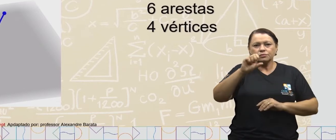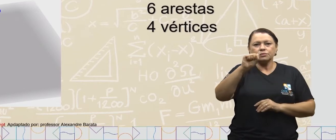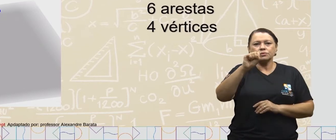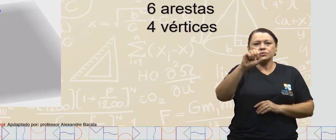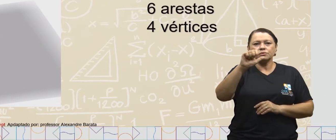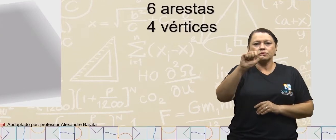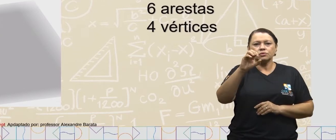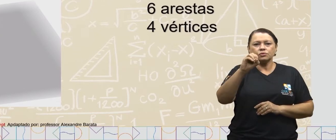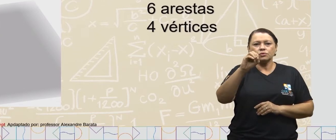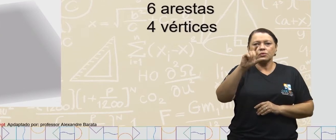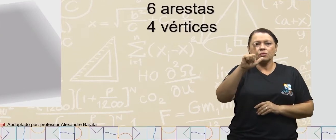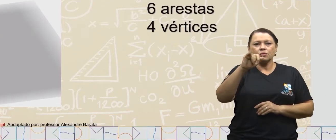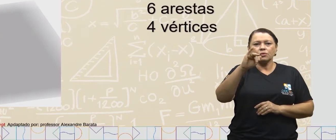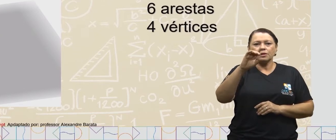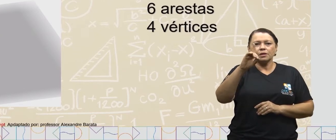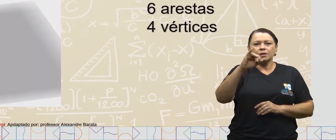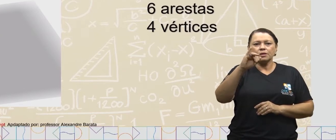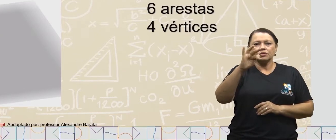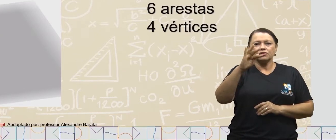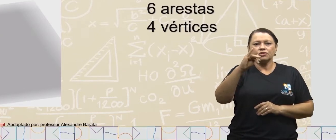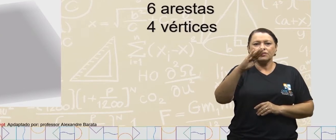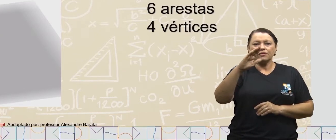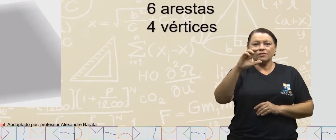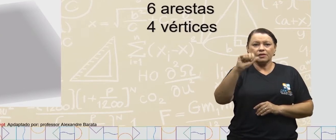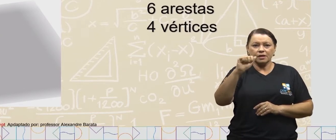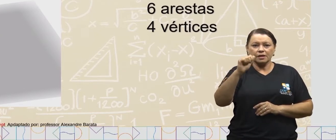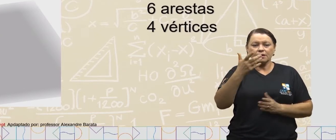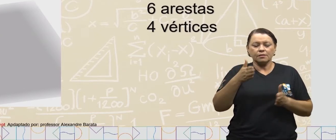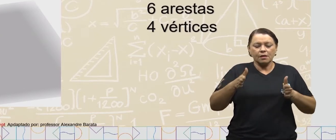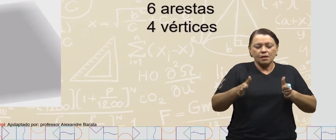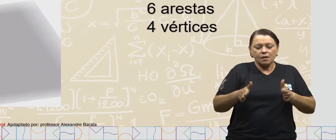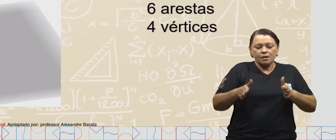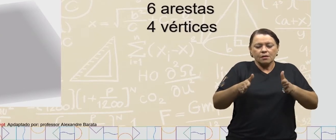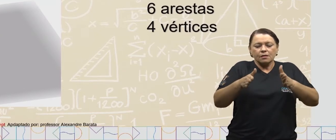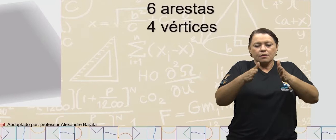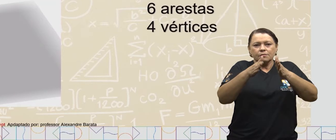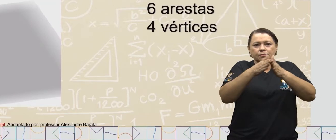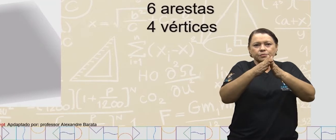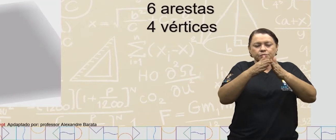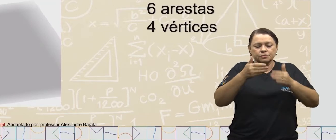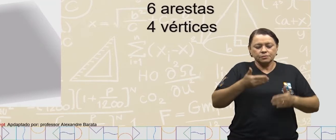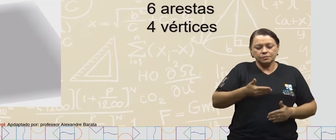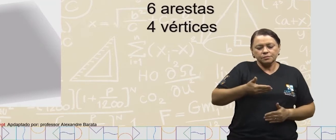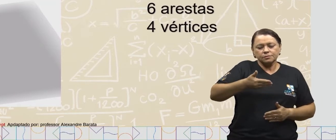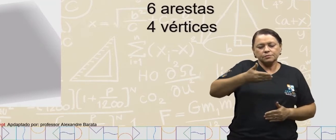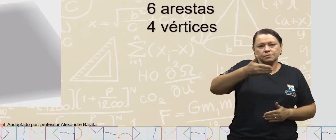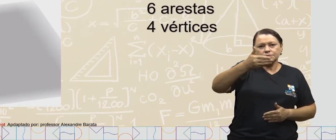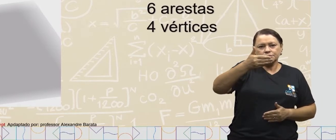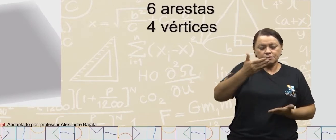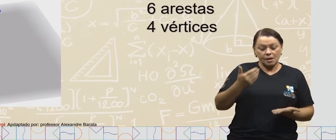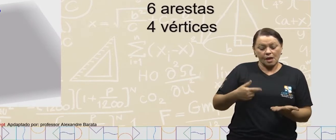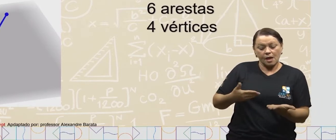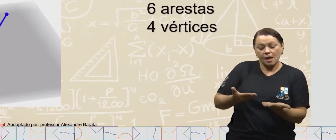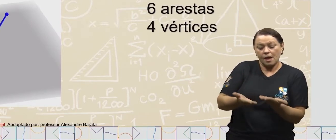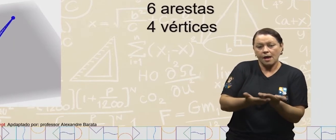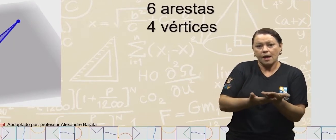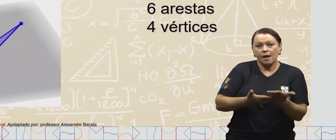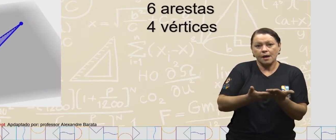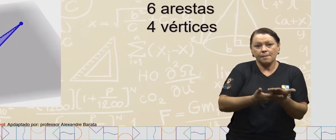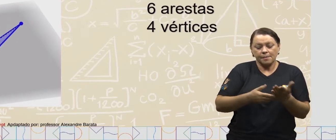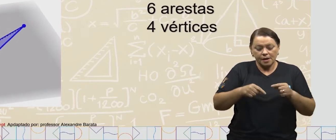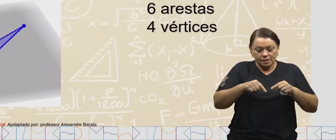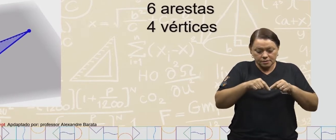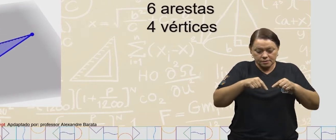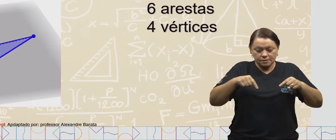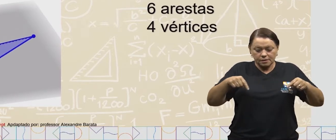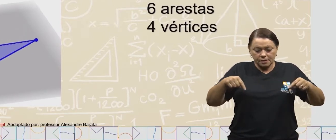triangular apresenta as faces em triângulo. Ela possui somente a base. Preste bem atenção,